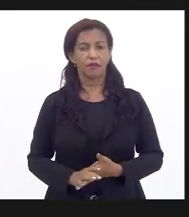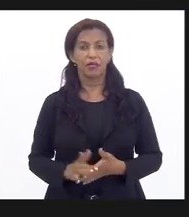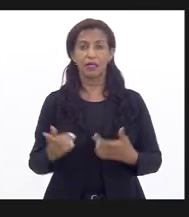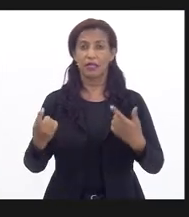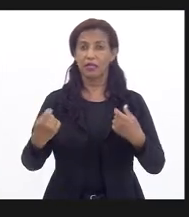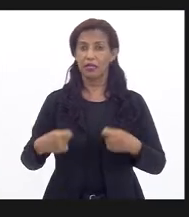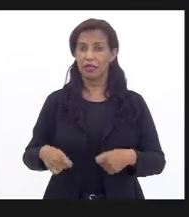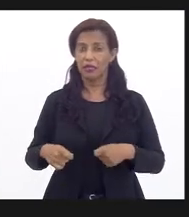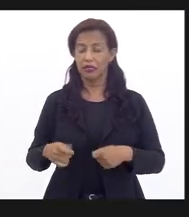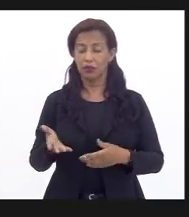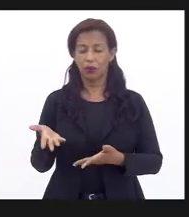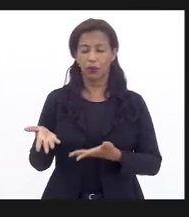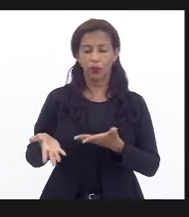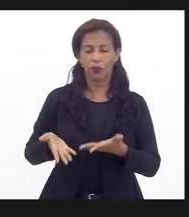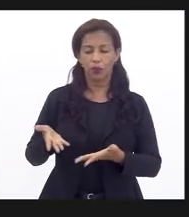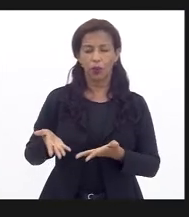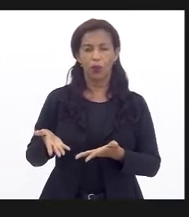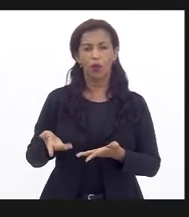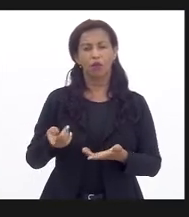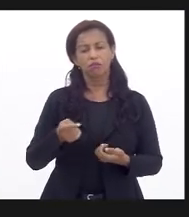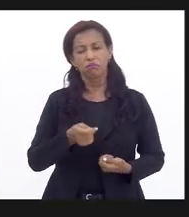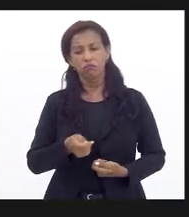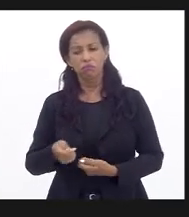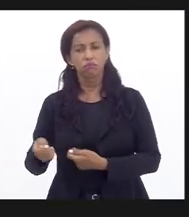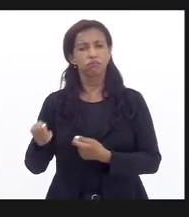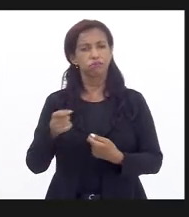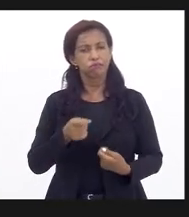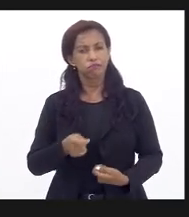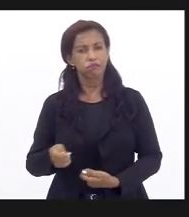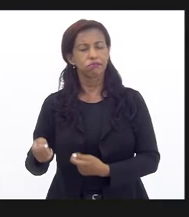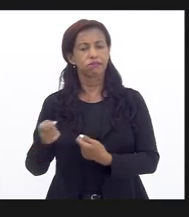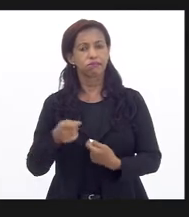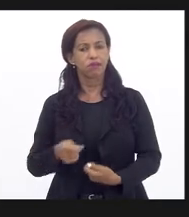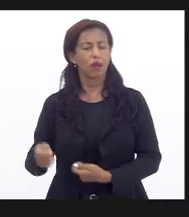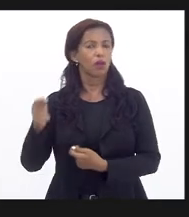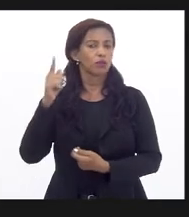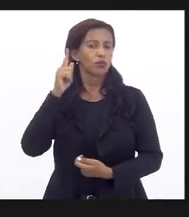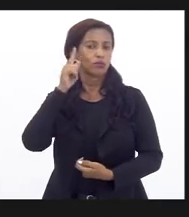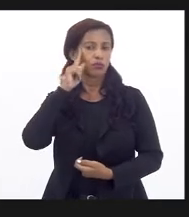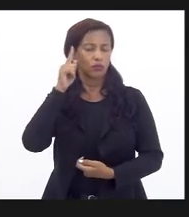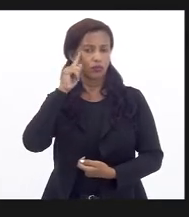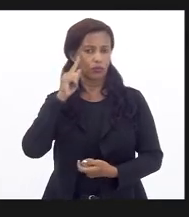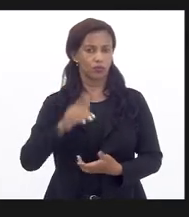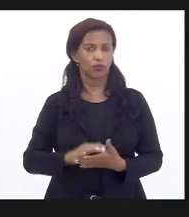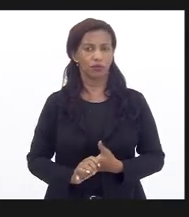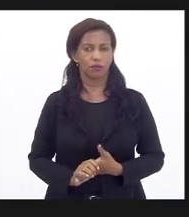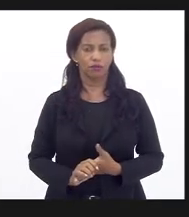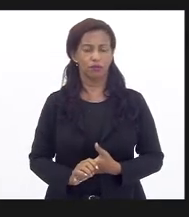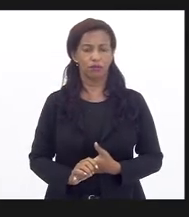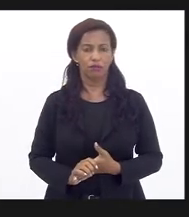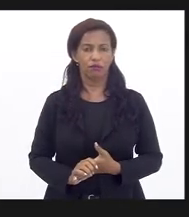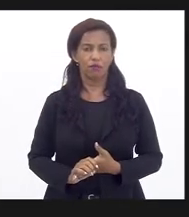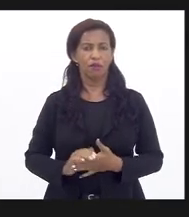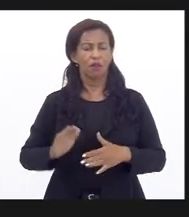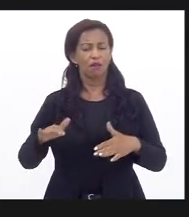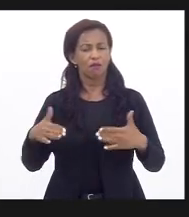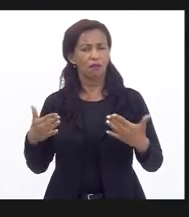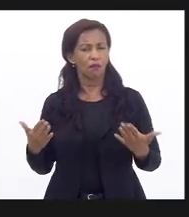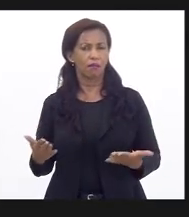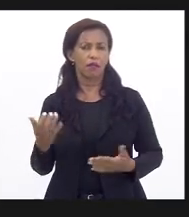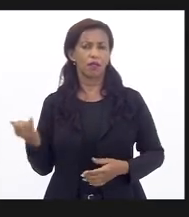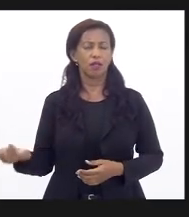ser perene, permanente, contínua, no nosso dia a dia. tamanha é a